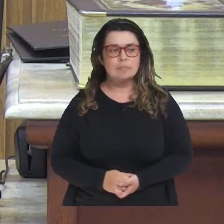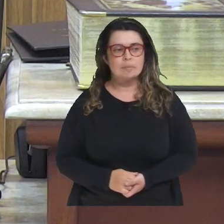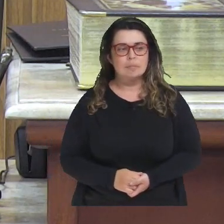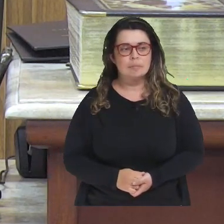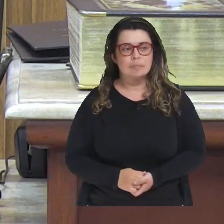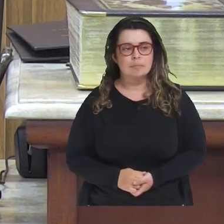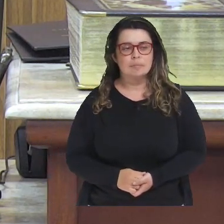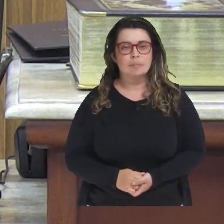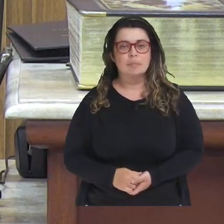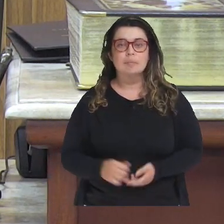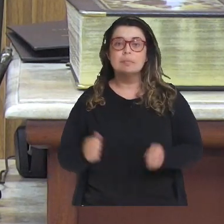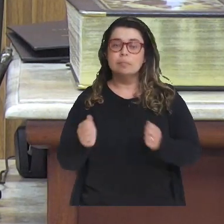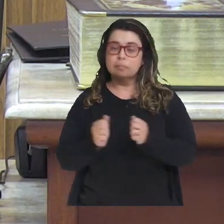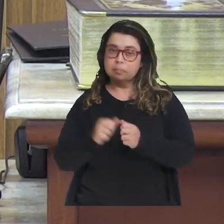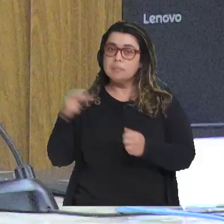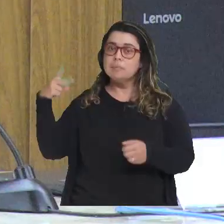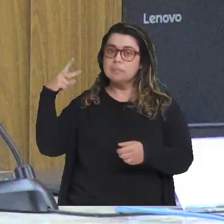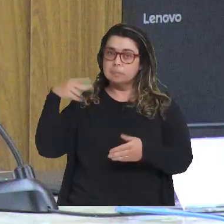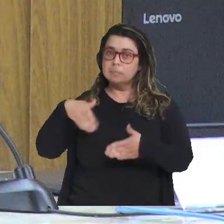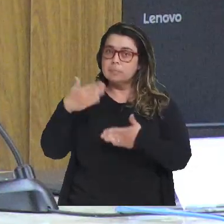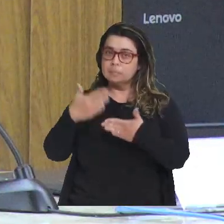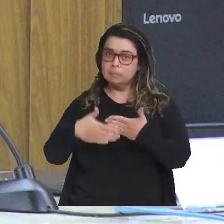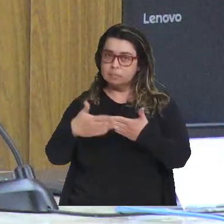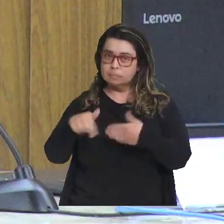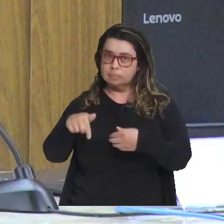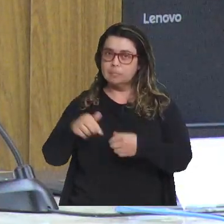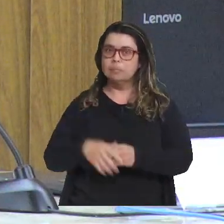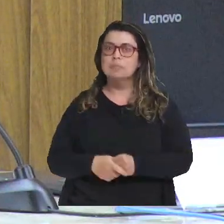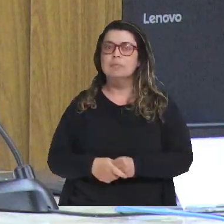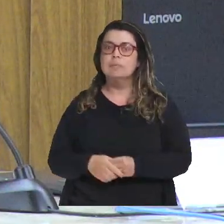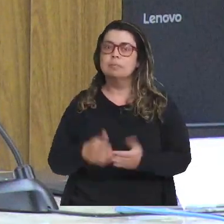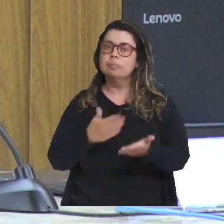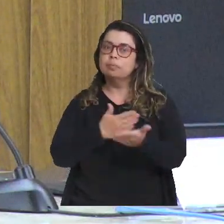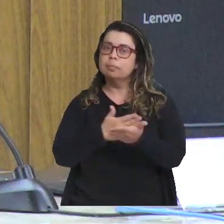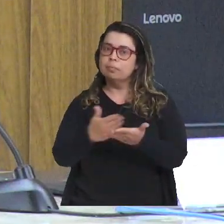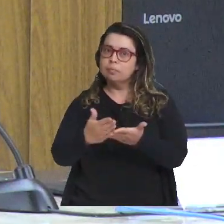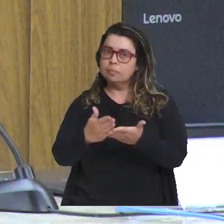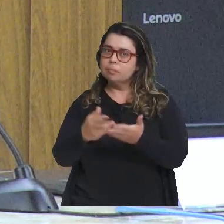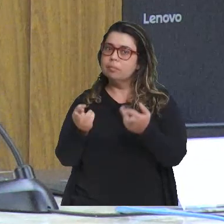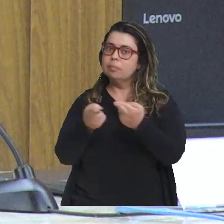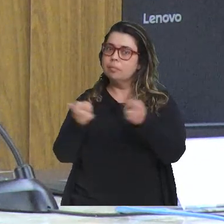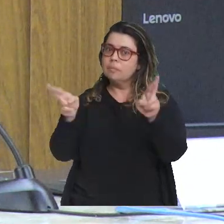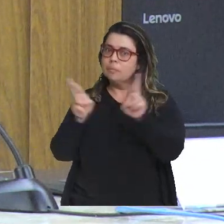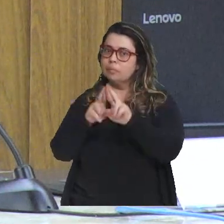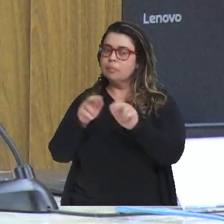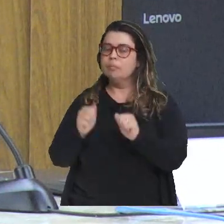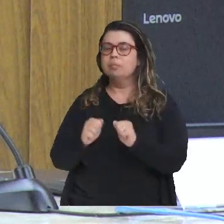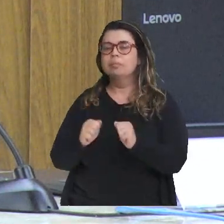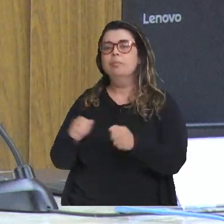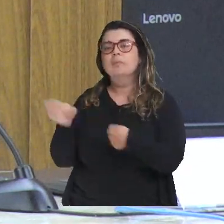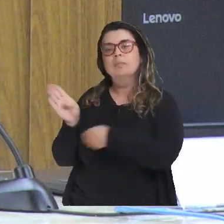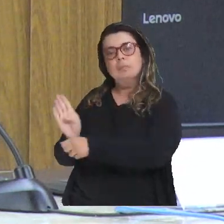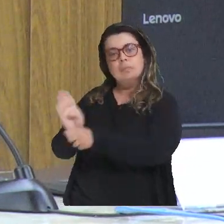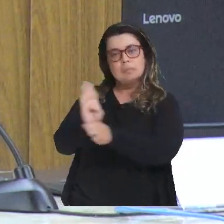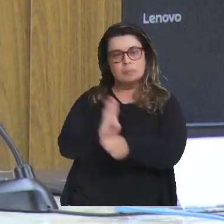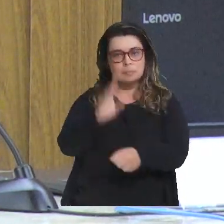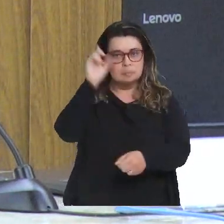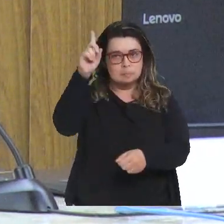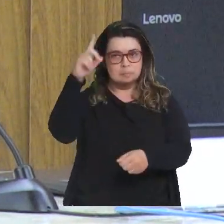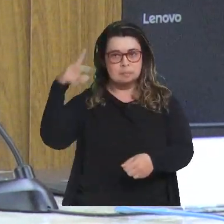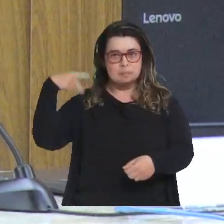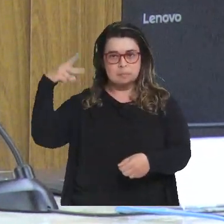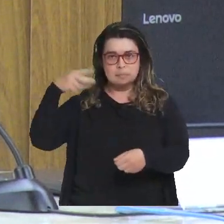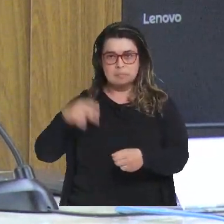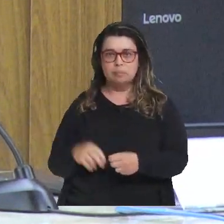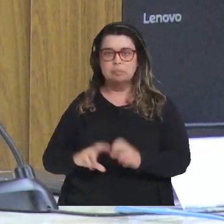Havendo quórum regimental, declaro aberta a presente sessão. Invocando a proteção de Deus, os